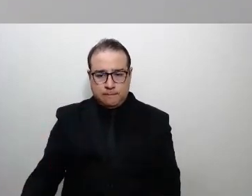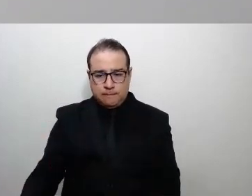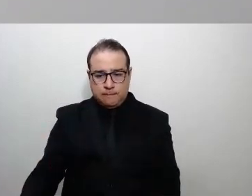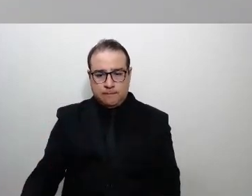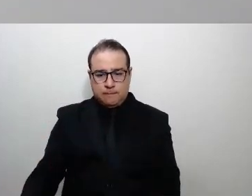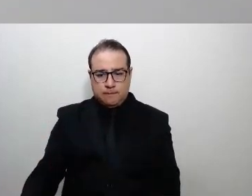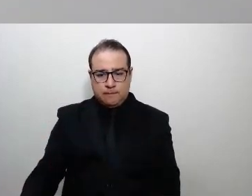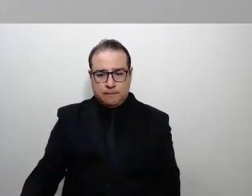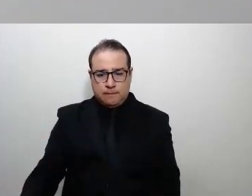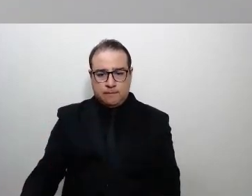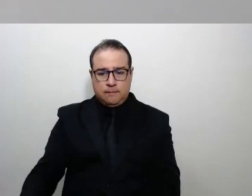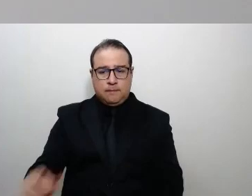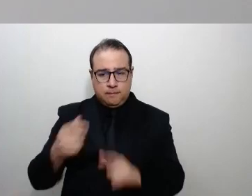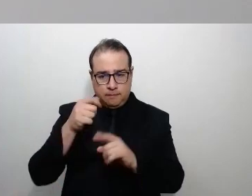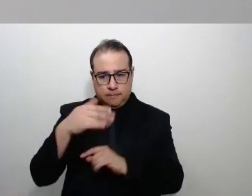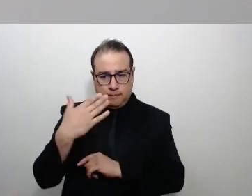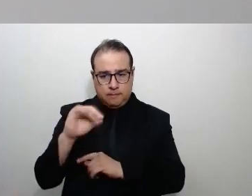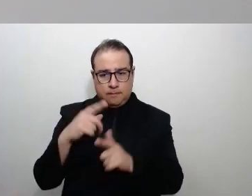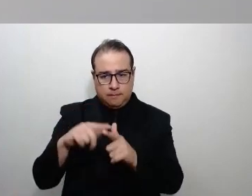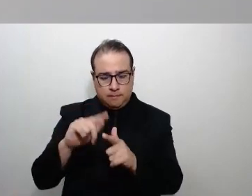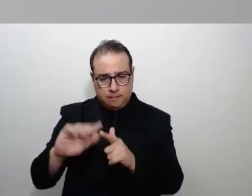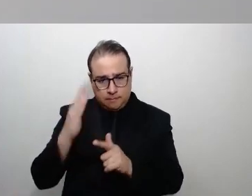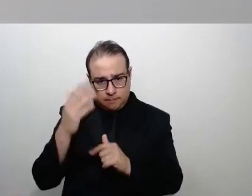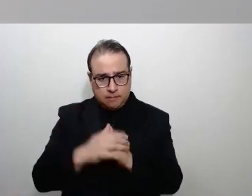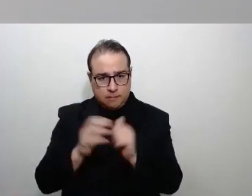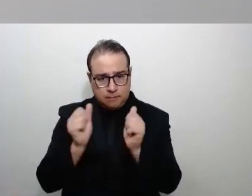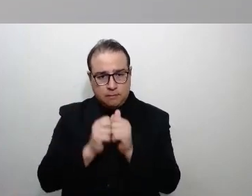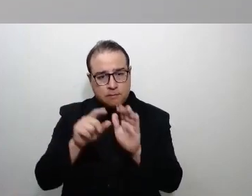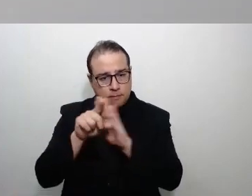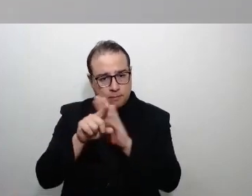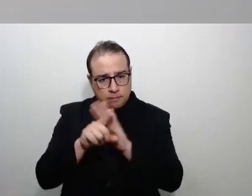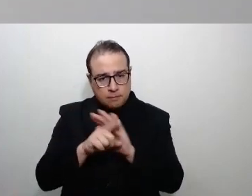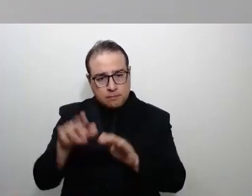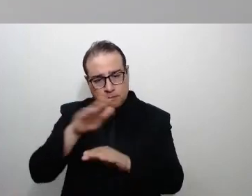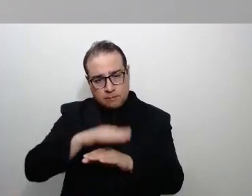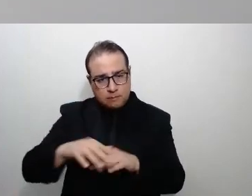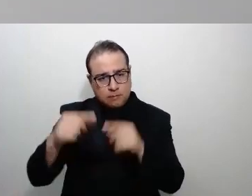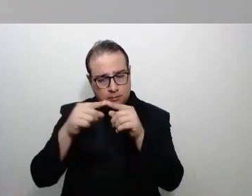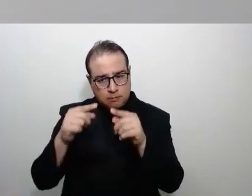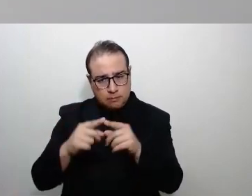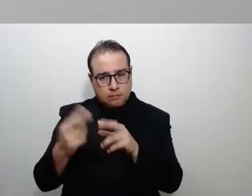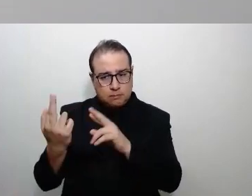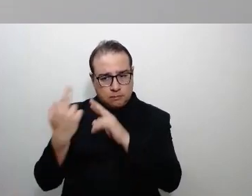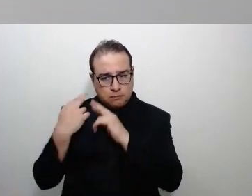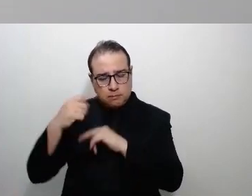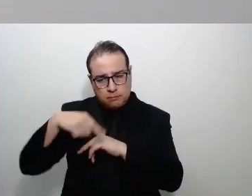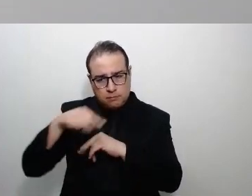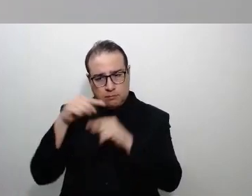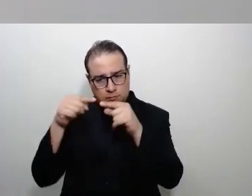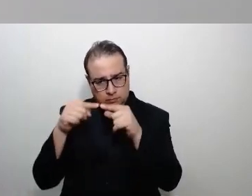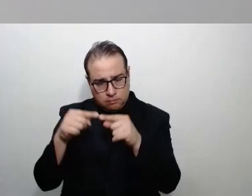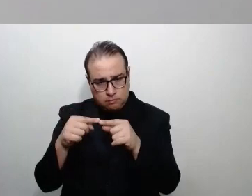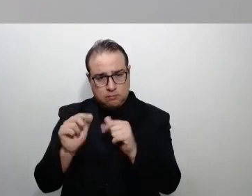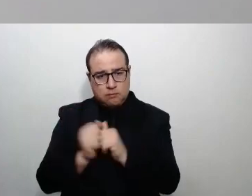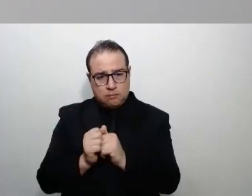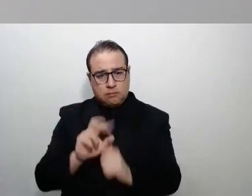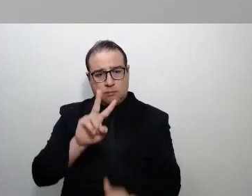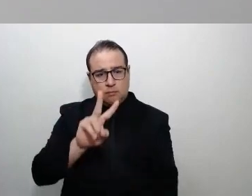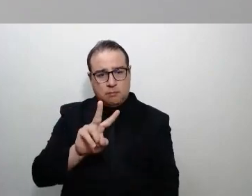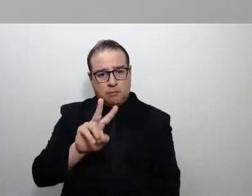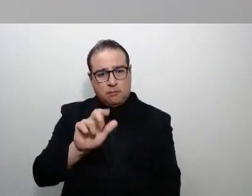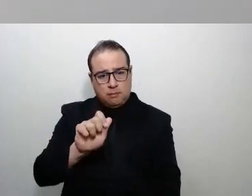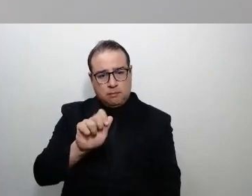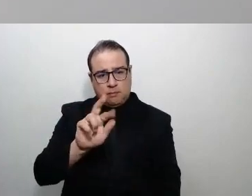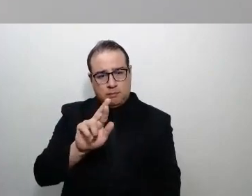logo que teve o problema fizemos a verificação na parte que nos toca que é a Vara de Execuções